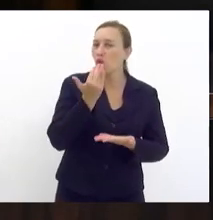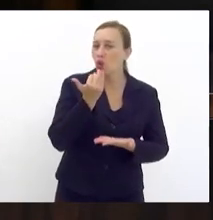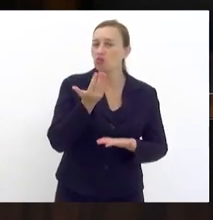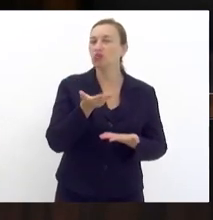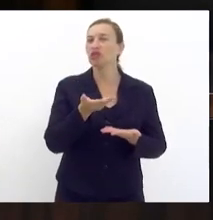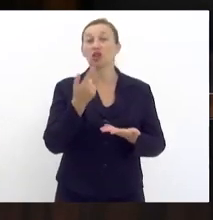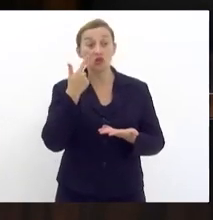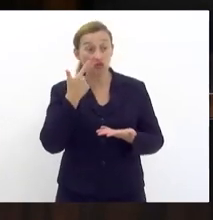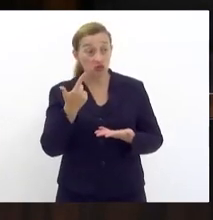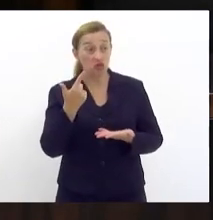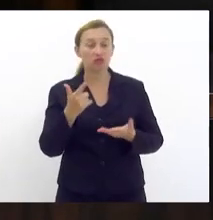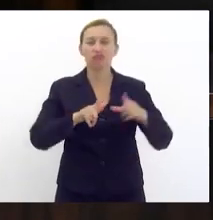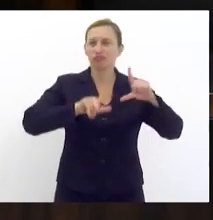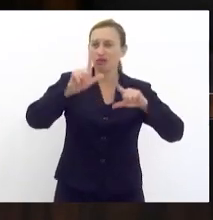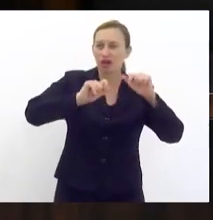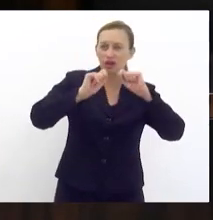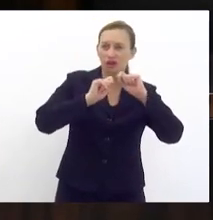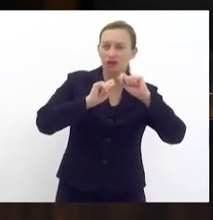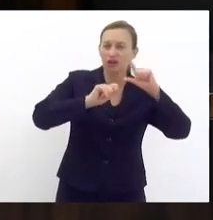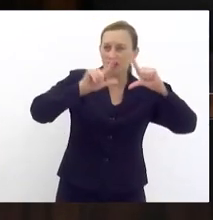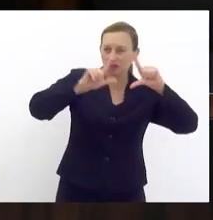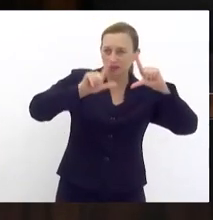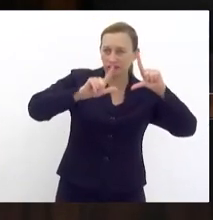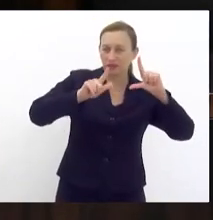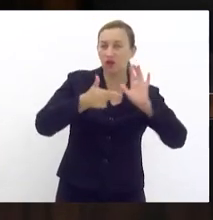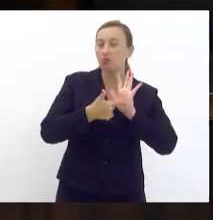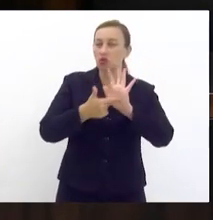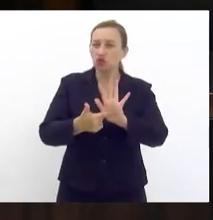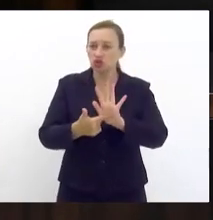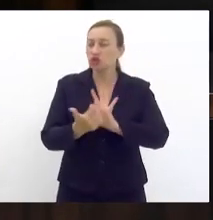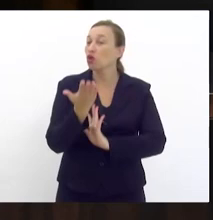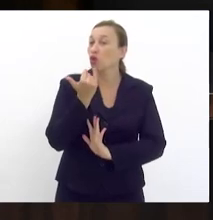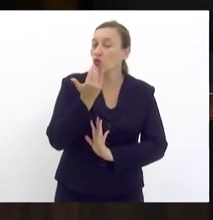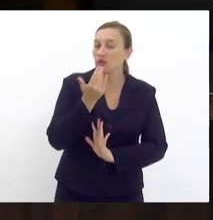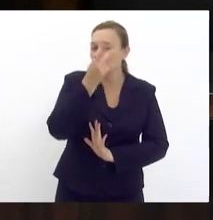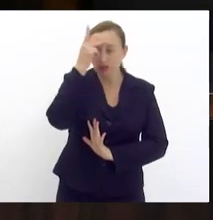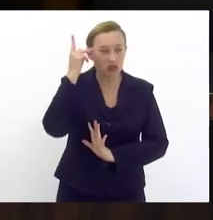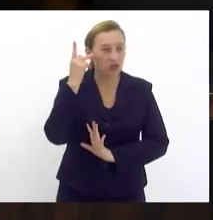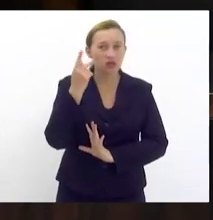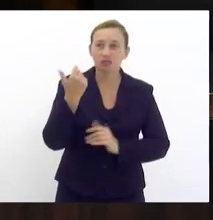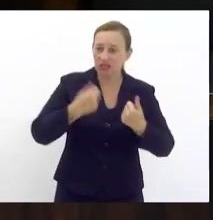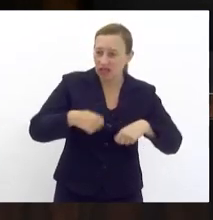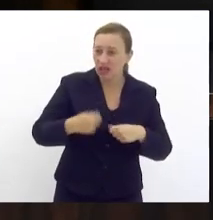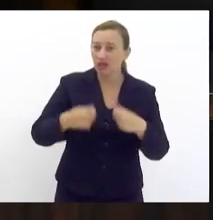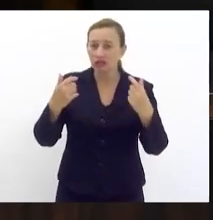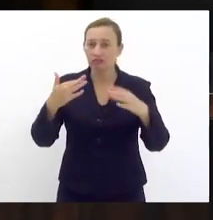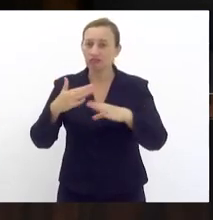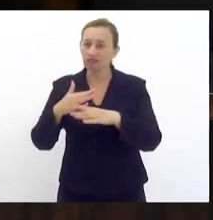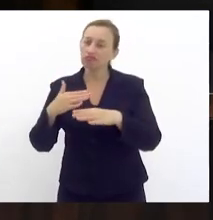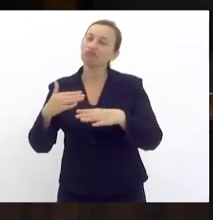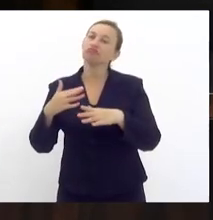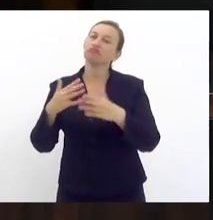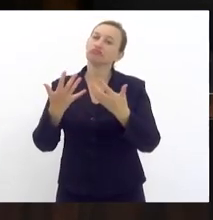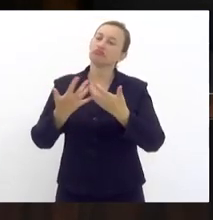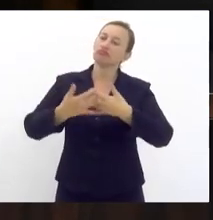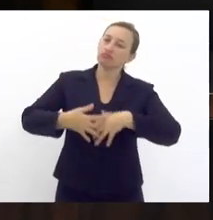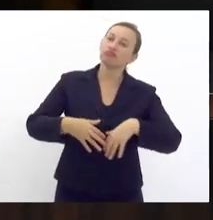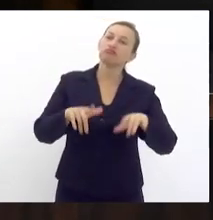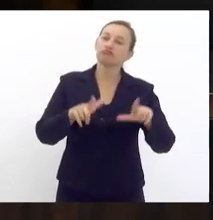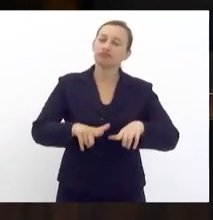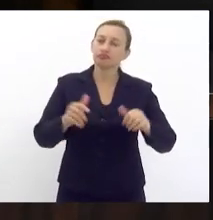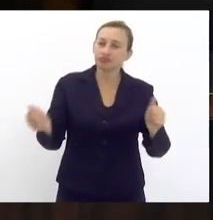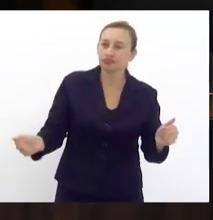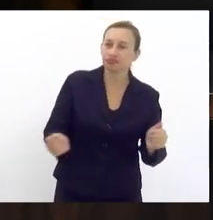vi várias vezes pela televisão, né, levando alimentos para aqueles que precisavam ali, pessoas que estavam precisando de alimento ali,